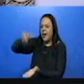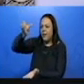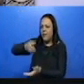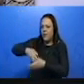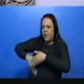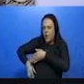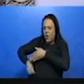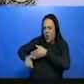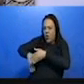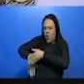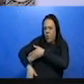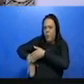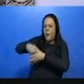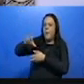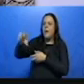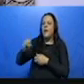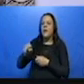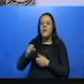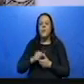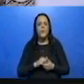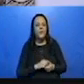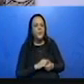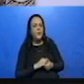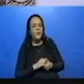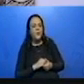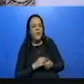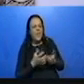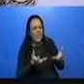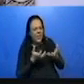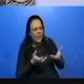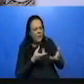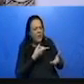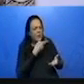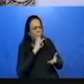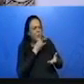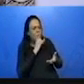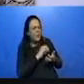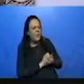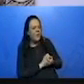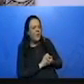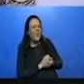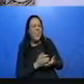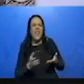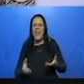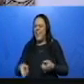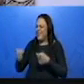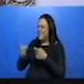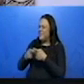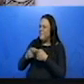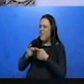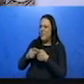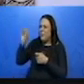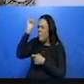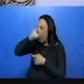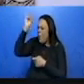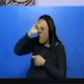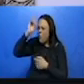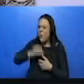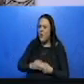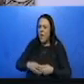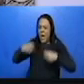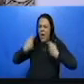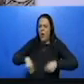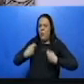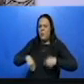Doutor Livesey, mais uma gota de rum, capitão. Ele não podia beber, né? Esses médicos são os idiotas. Se eu não beber, o meu